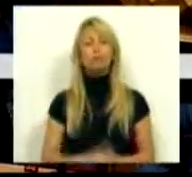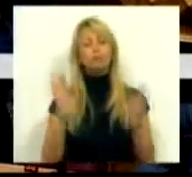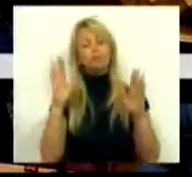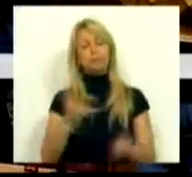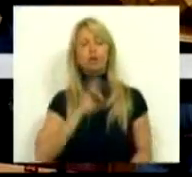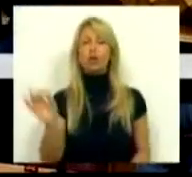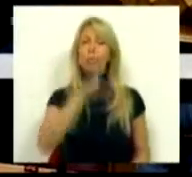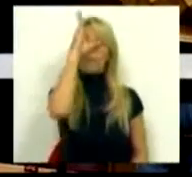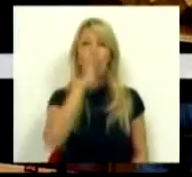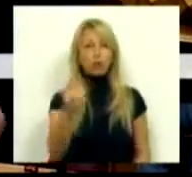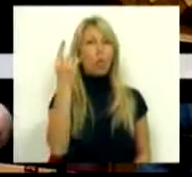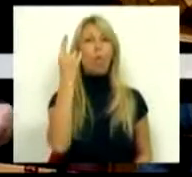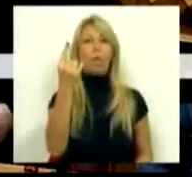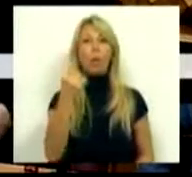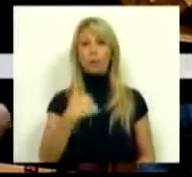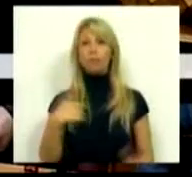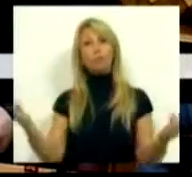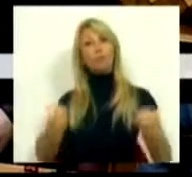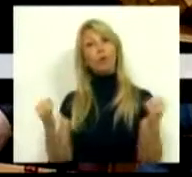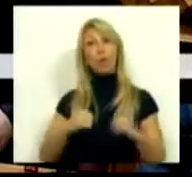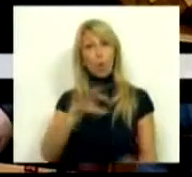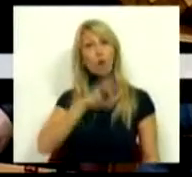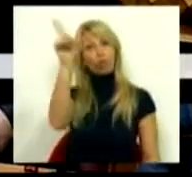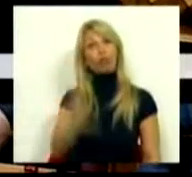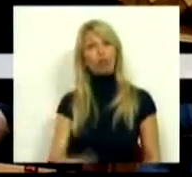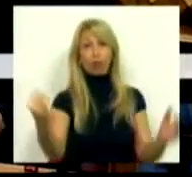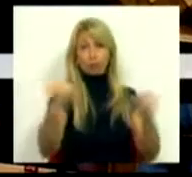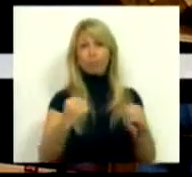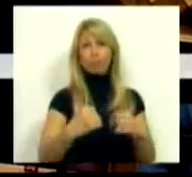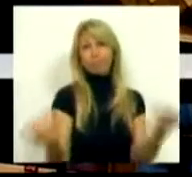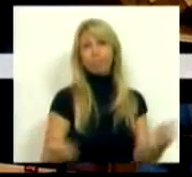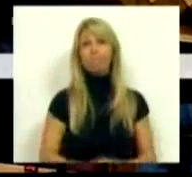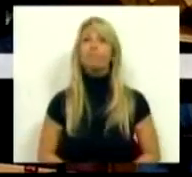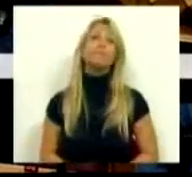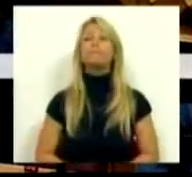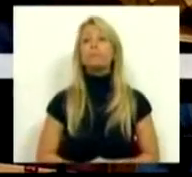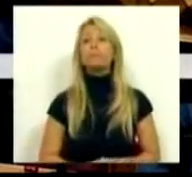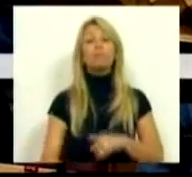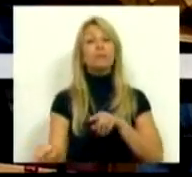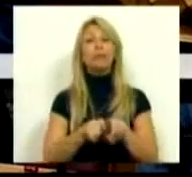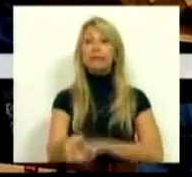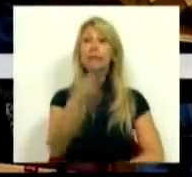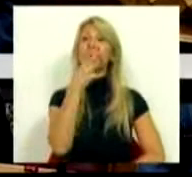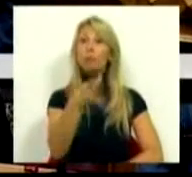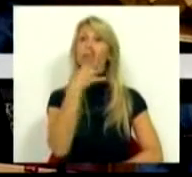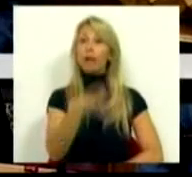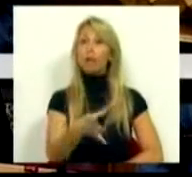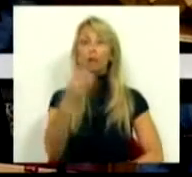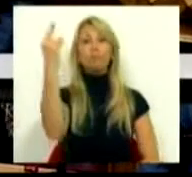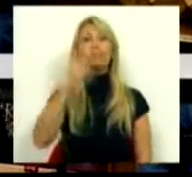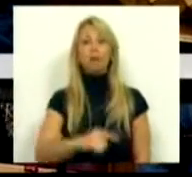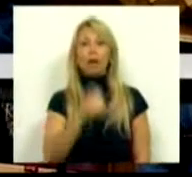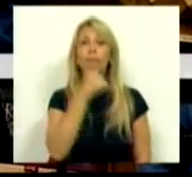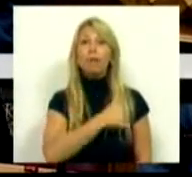Sr. Primeiro-Ministro, em que eu estou de acordo com o senhor. É que os deputados têm que ter